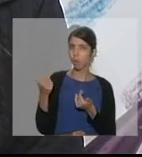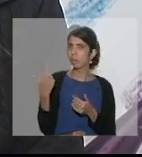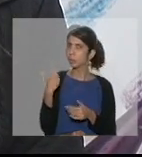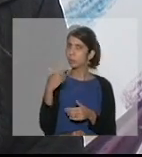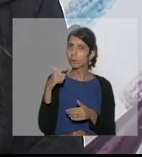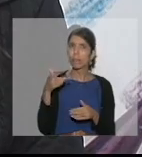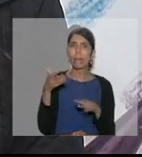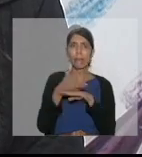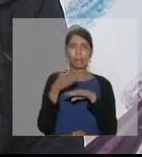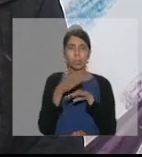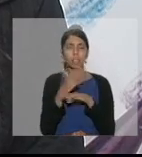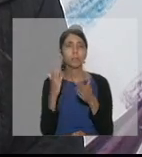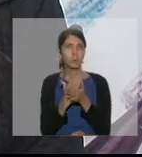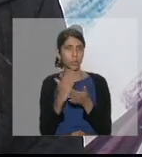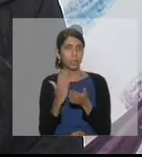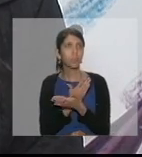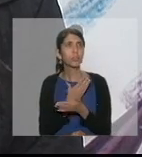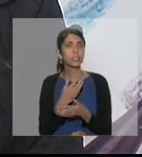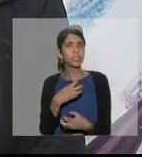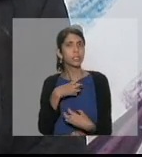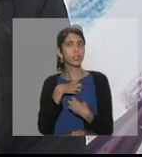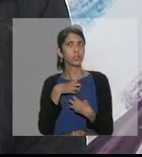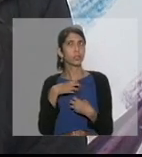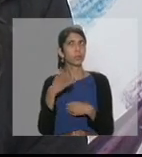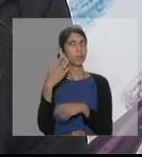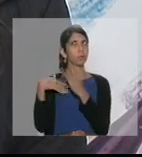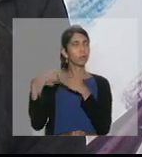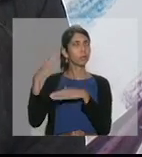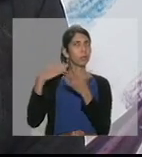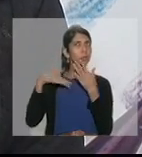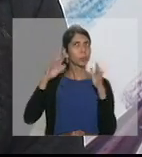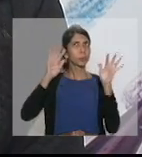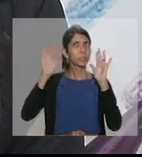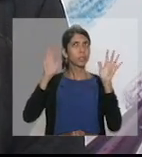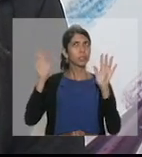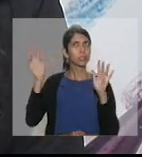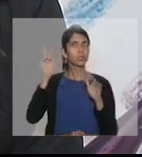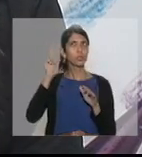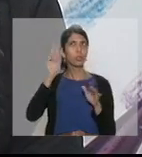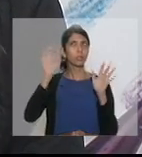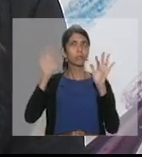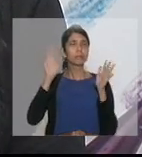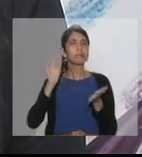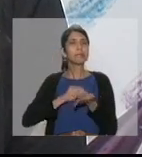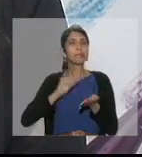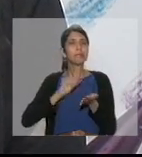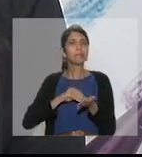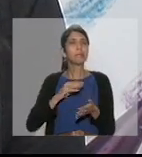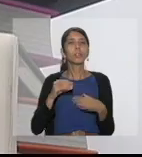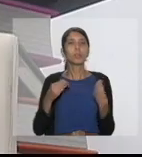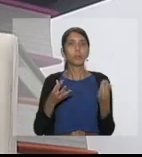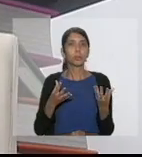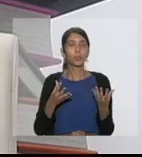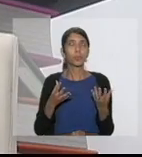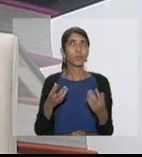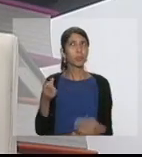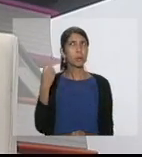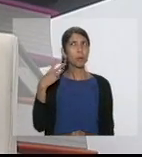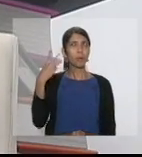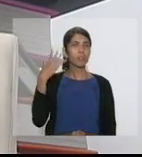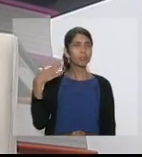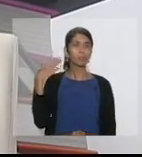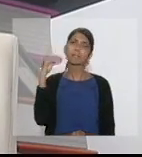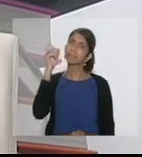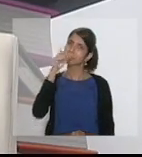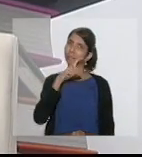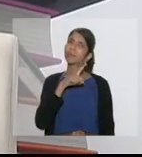adolescência, na sua infância, em que momento você acha que a ficção, olhando para trás agora, mais te fez falta? Para trás, eu acho